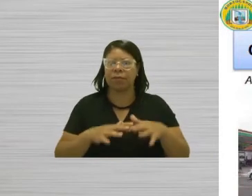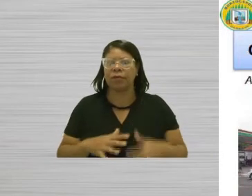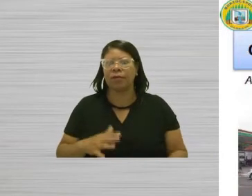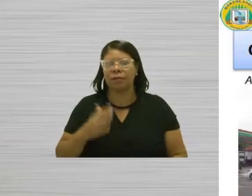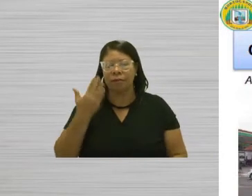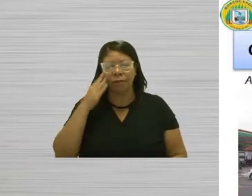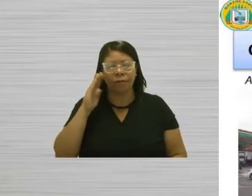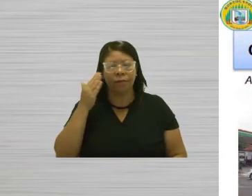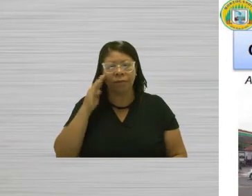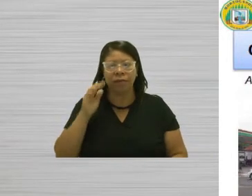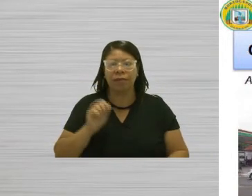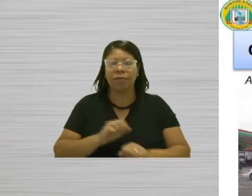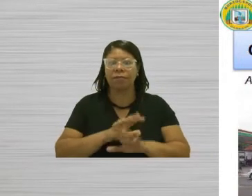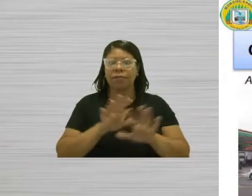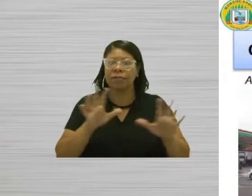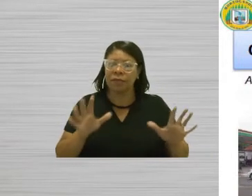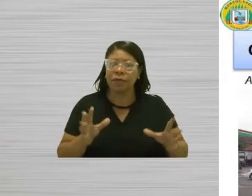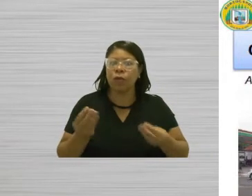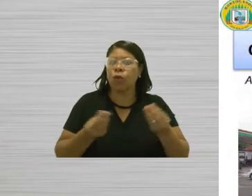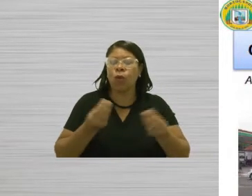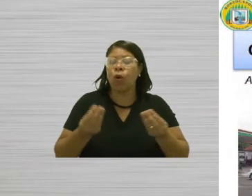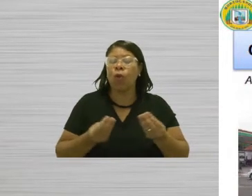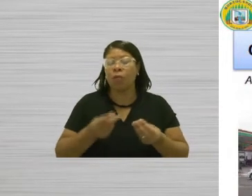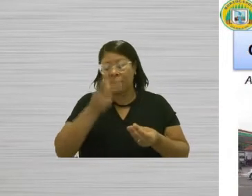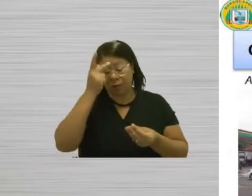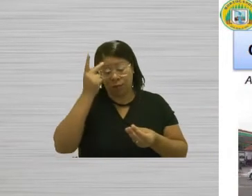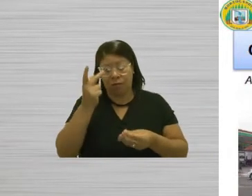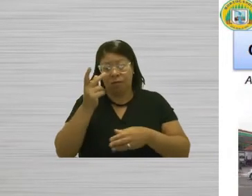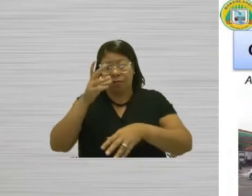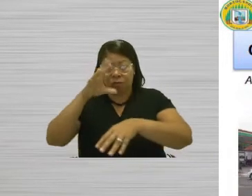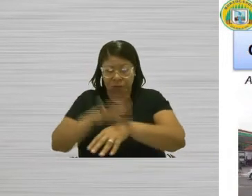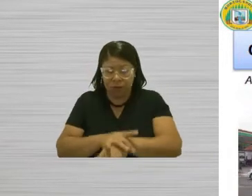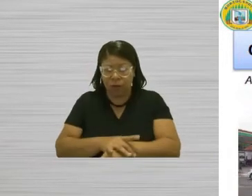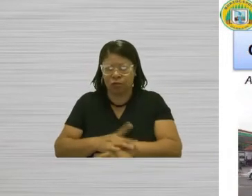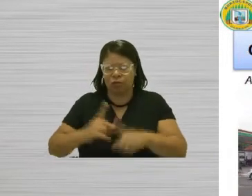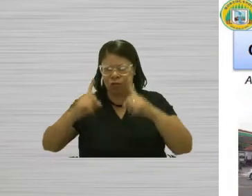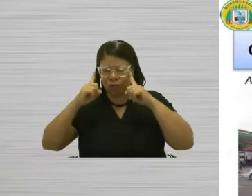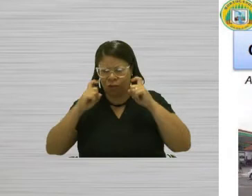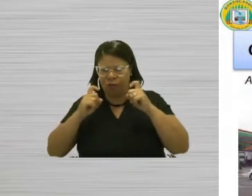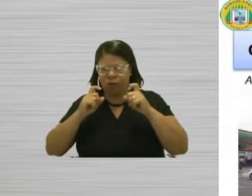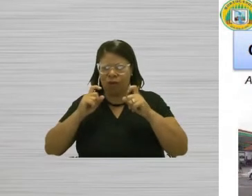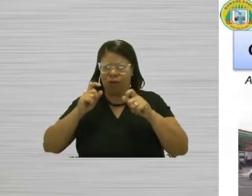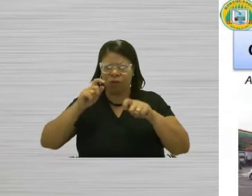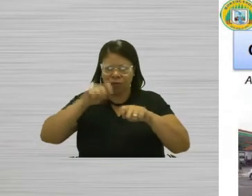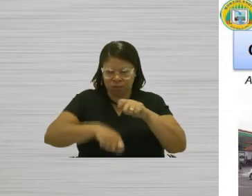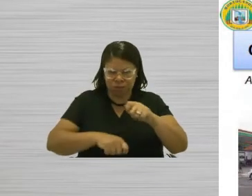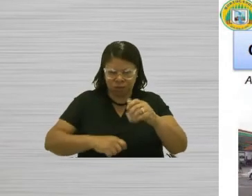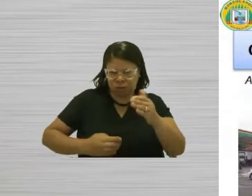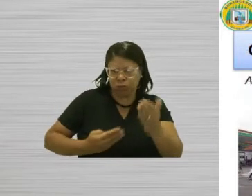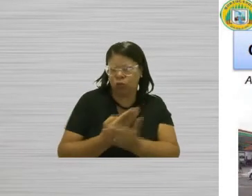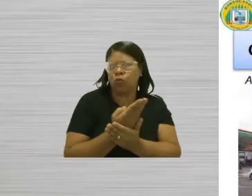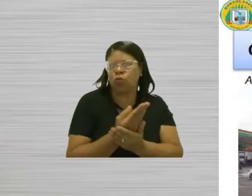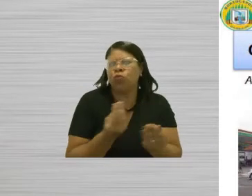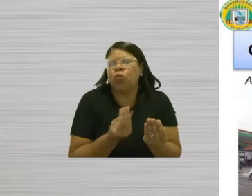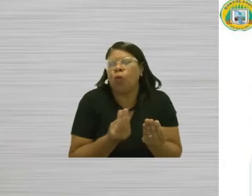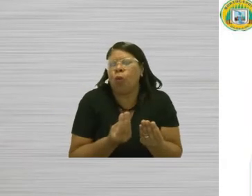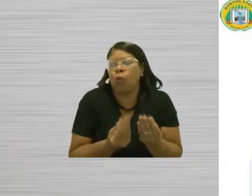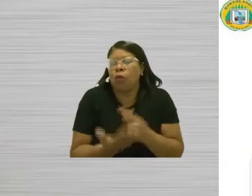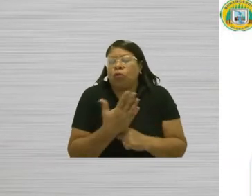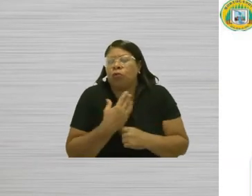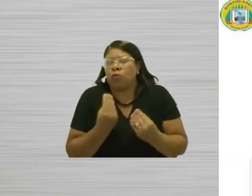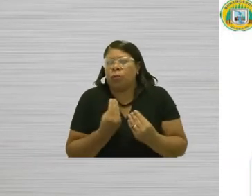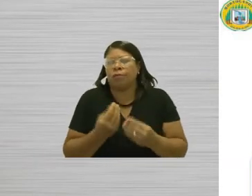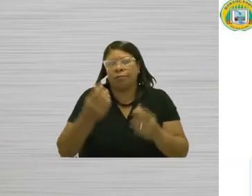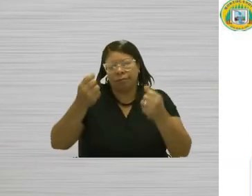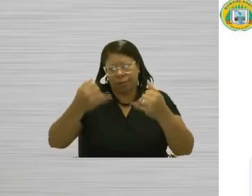socializamos o fluxo de atendimento à vítima de violência sexual no município, e o serviço é referência para os casos agudos.